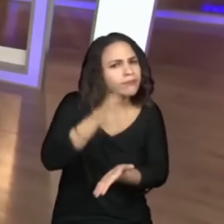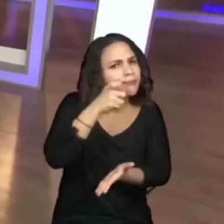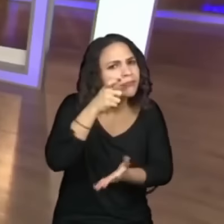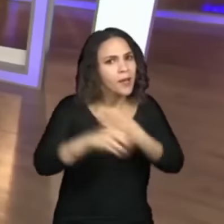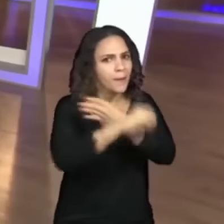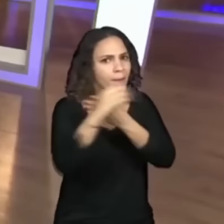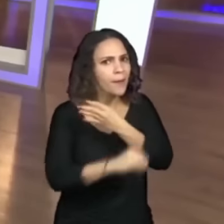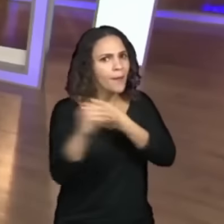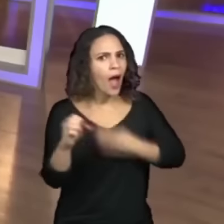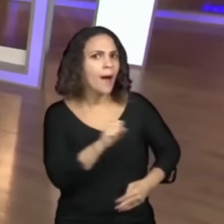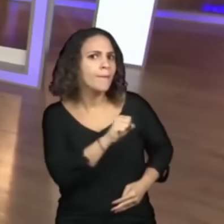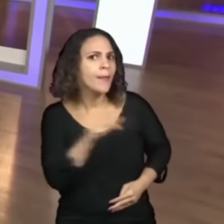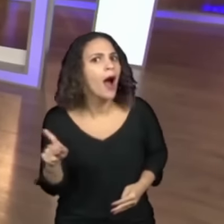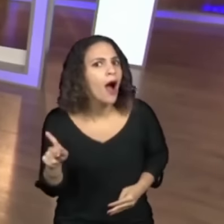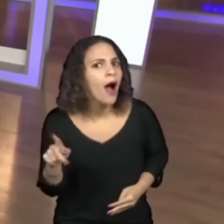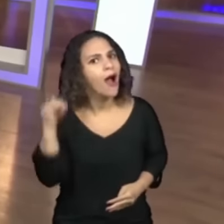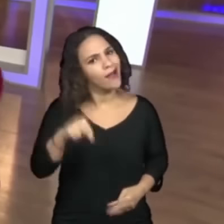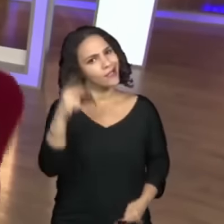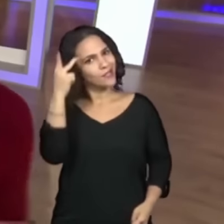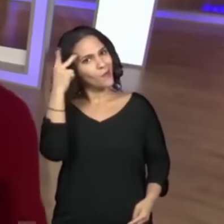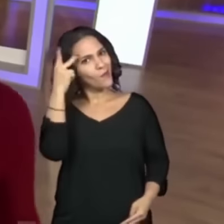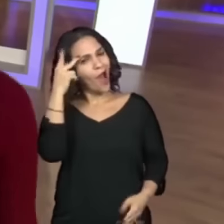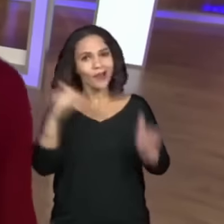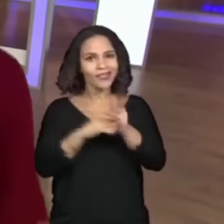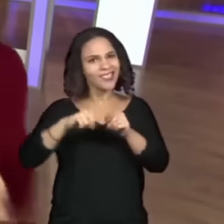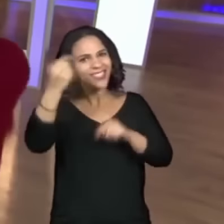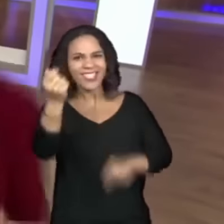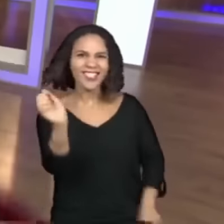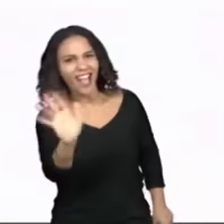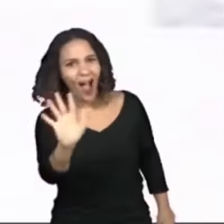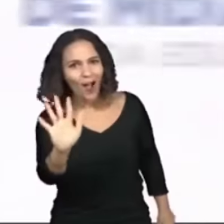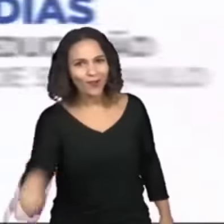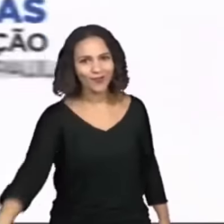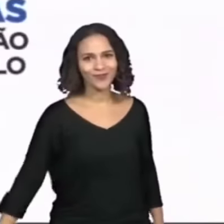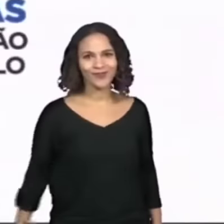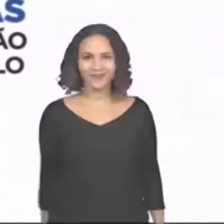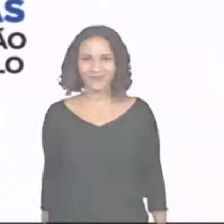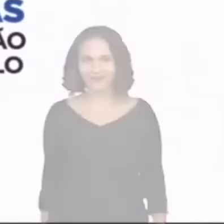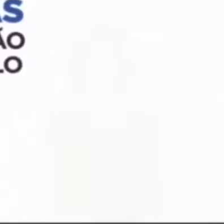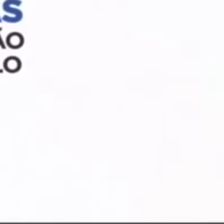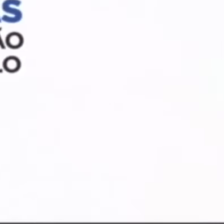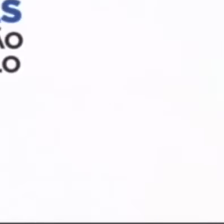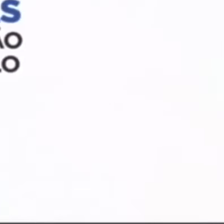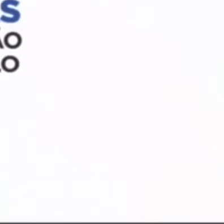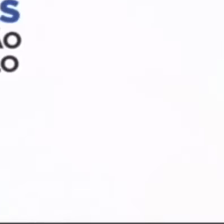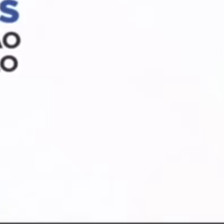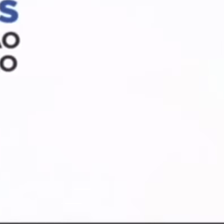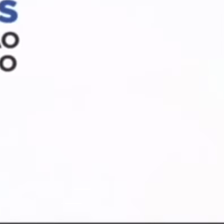através do aplicativo do Centro de Mídias de São Paulo. Até mais, tchau!